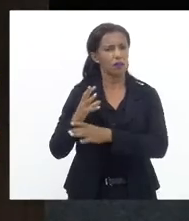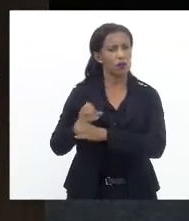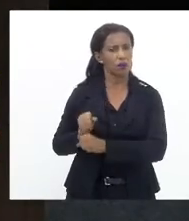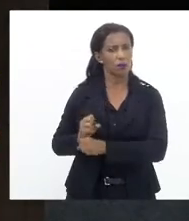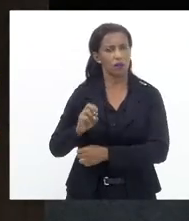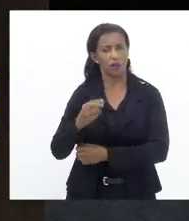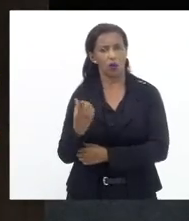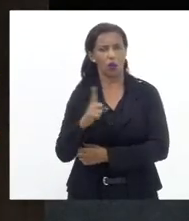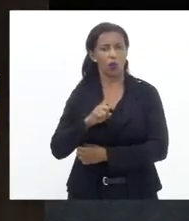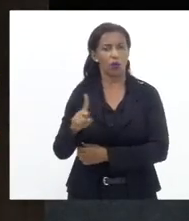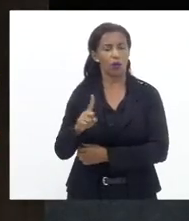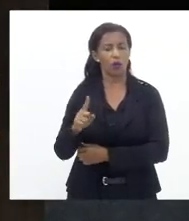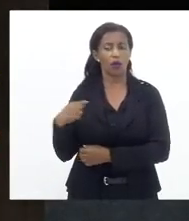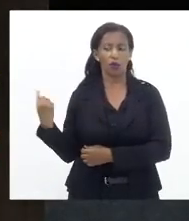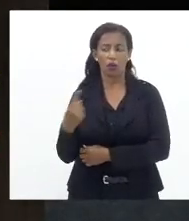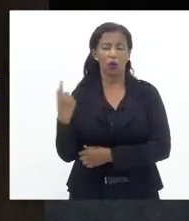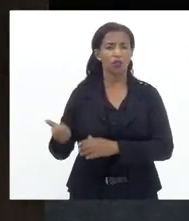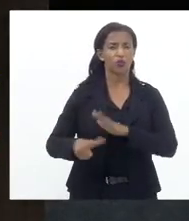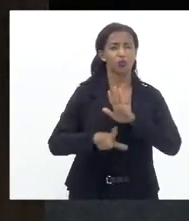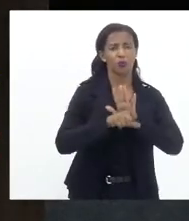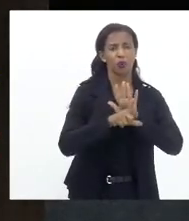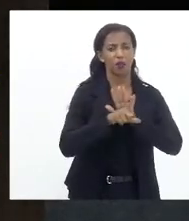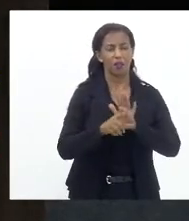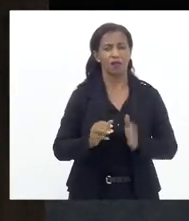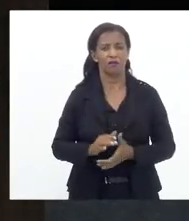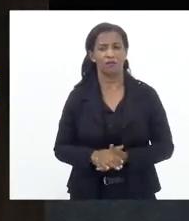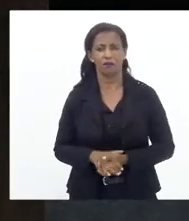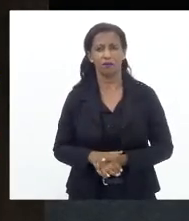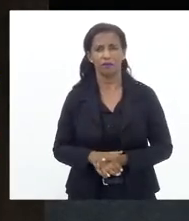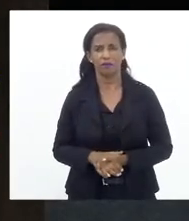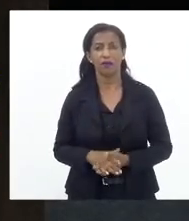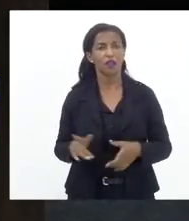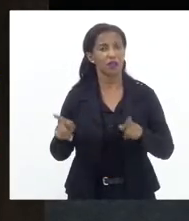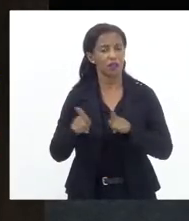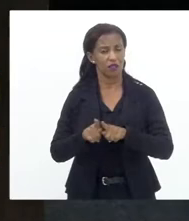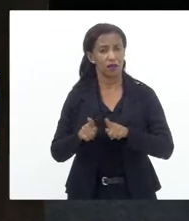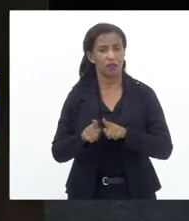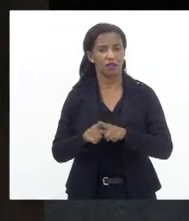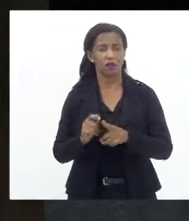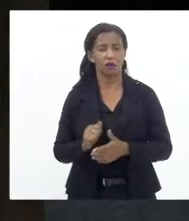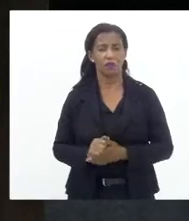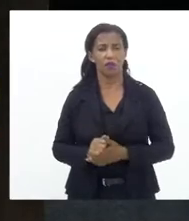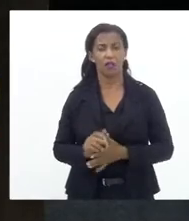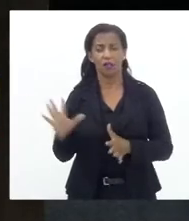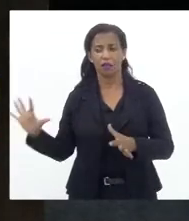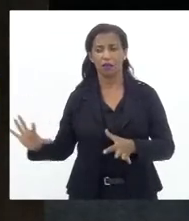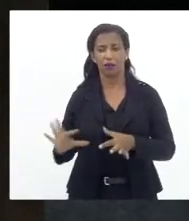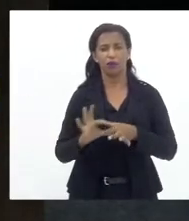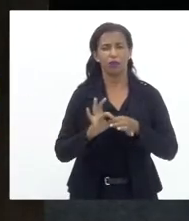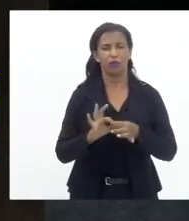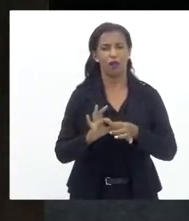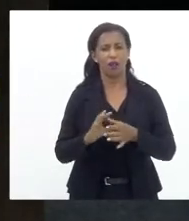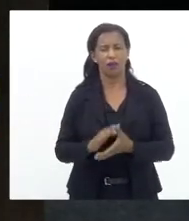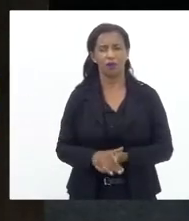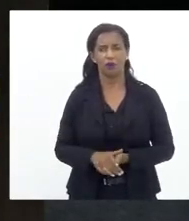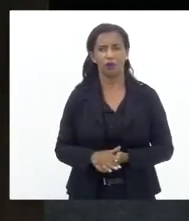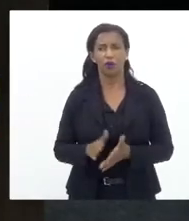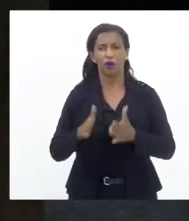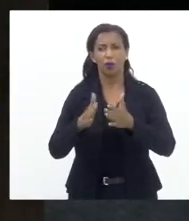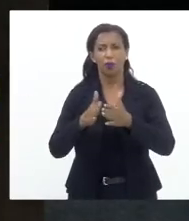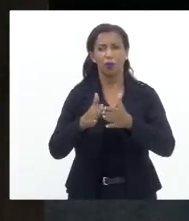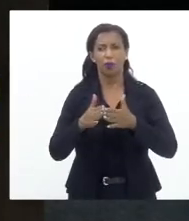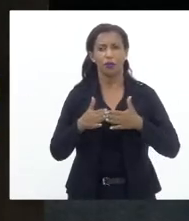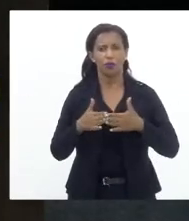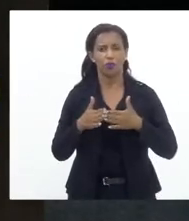não somos nós por aí e não o Tribunal de Contas e além do mais tanto vinculado a gente pode